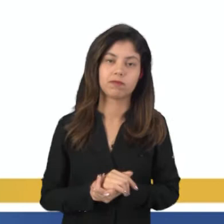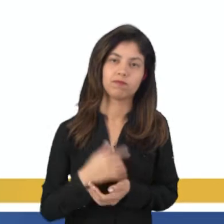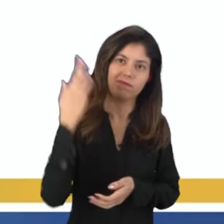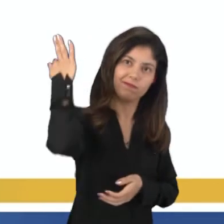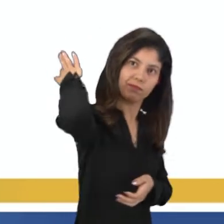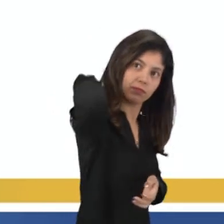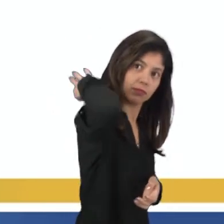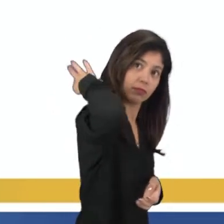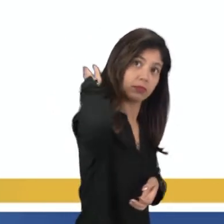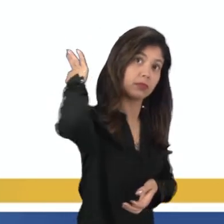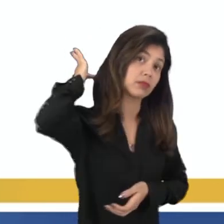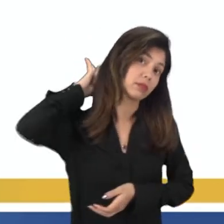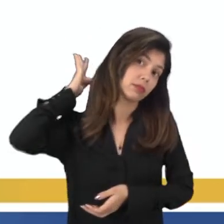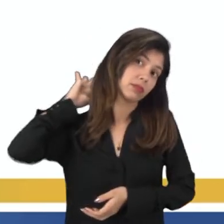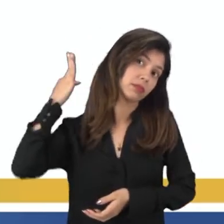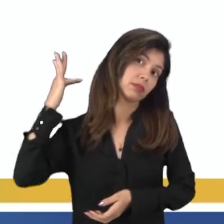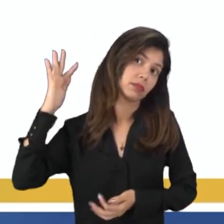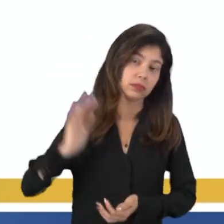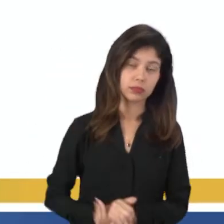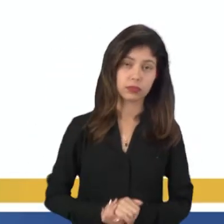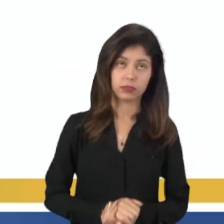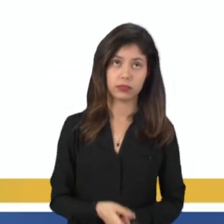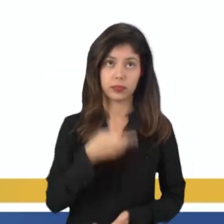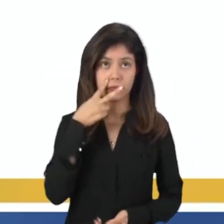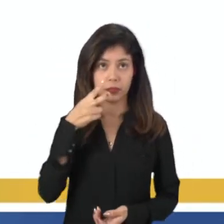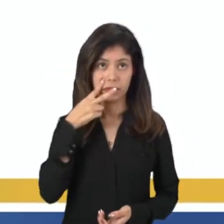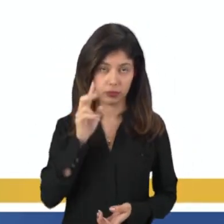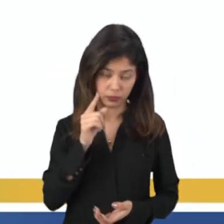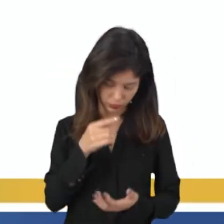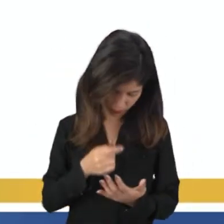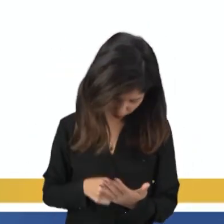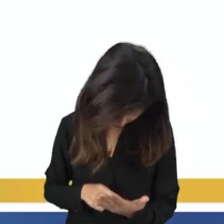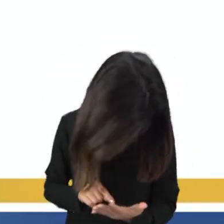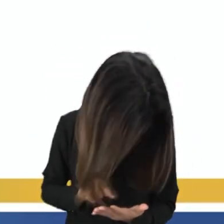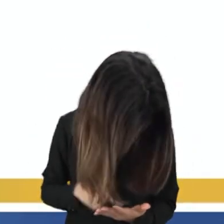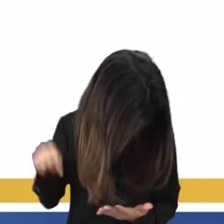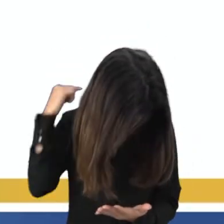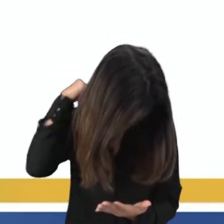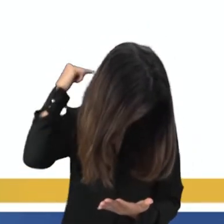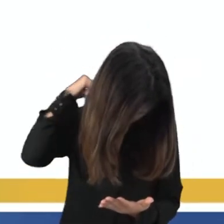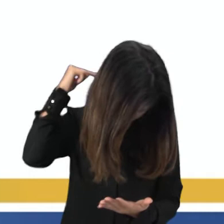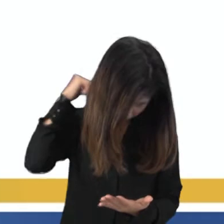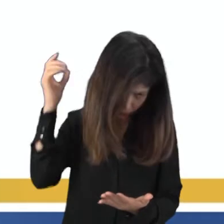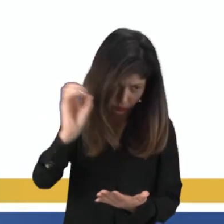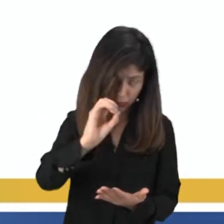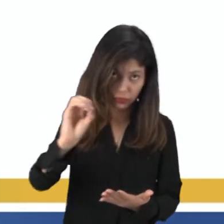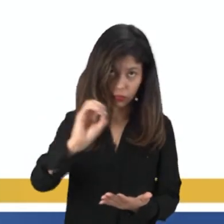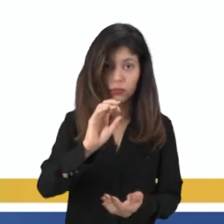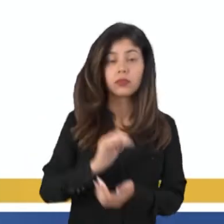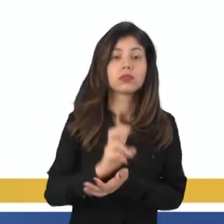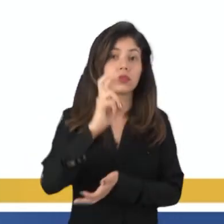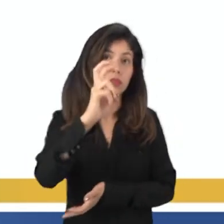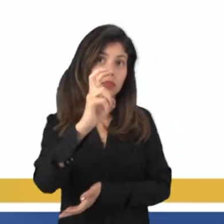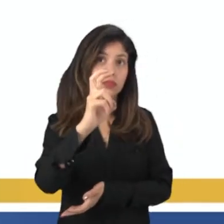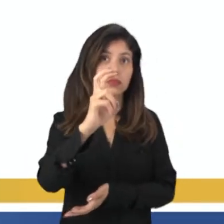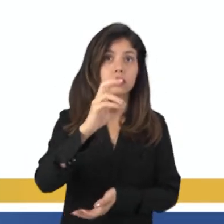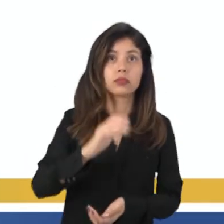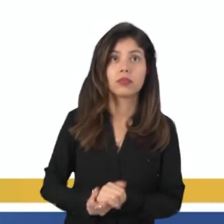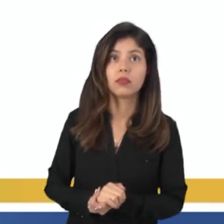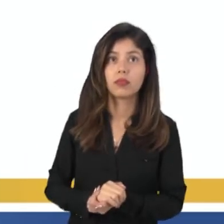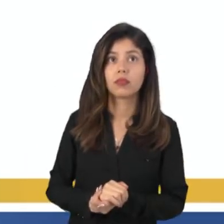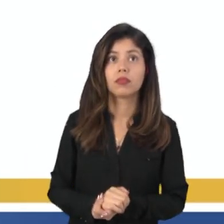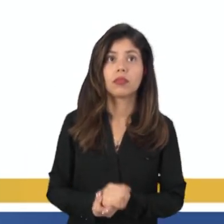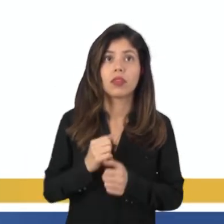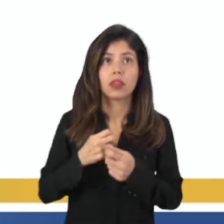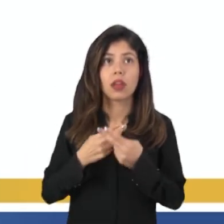gravitacionalmente no pescoço da pessoa. Veja que na inclinação de 0 graus, É apenas 5 quilos, o equivalente ao peso do